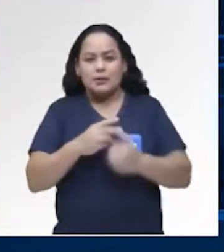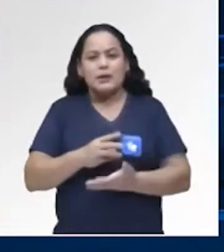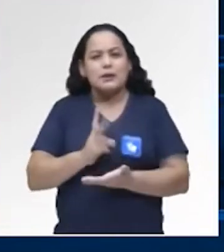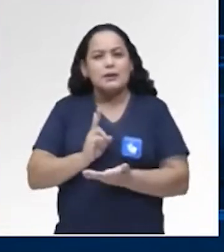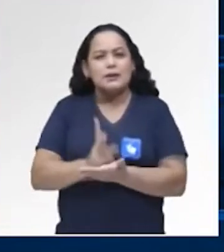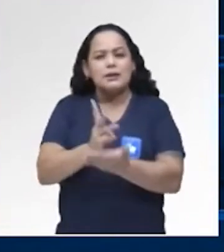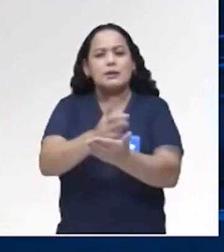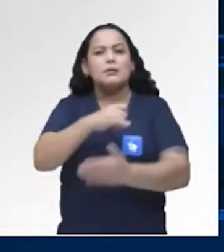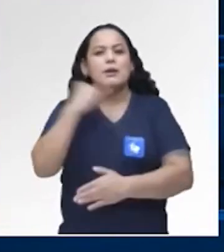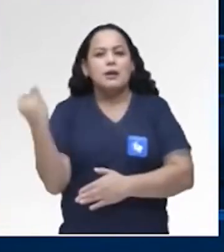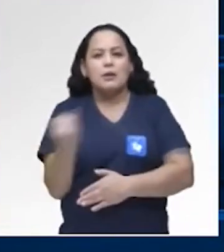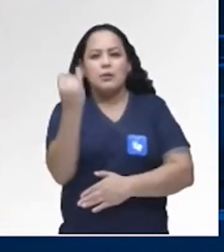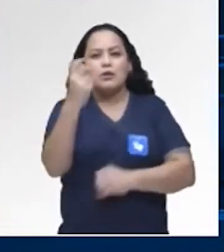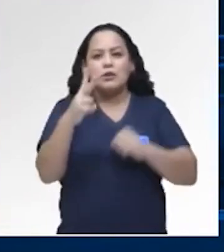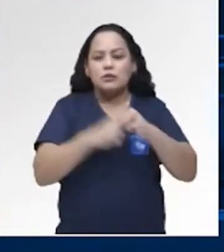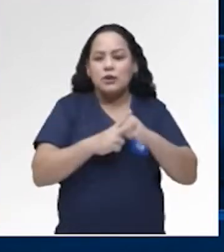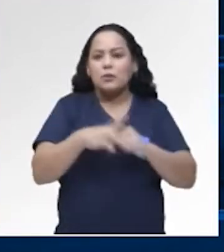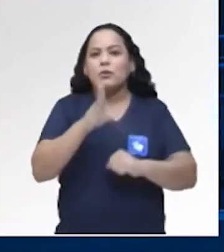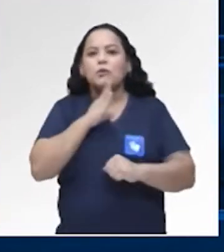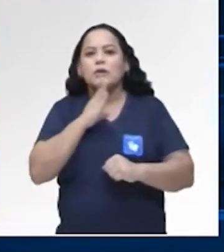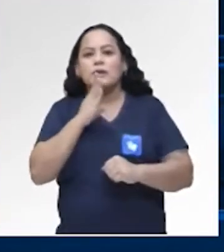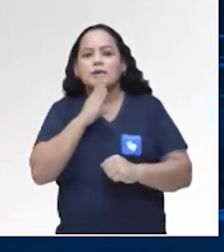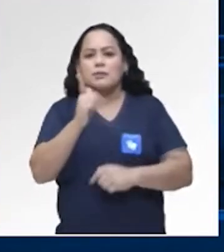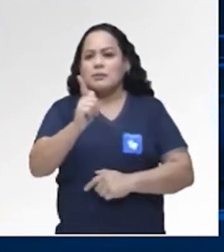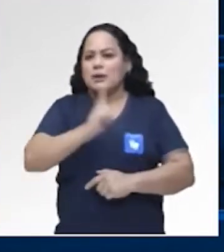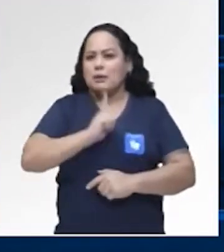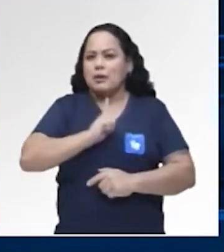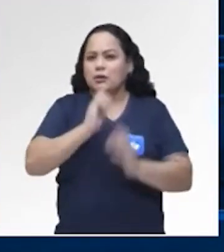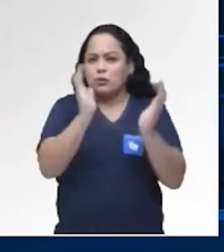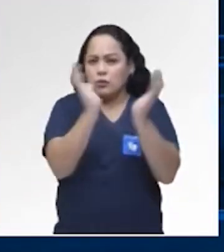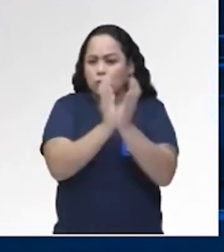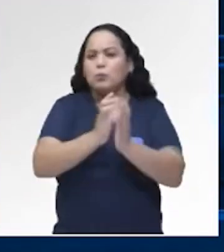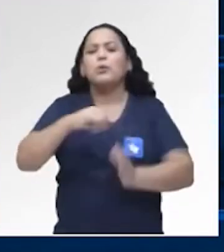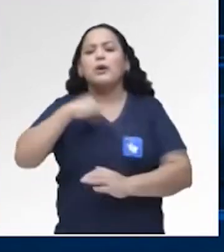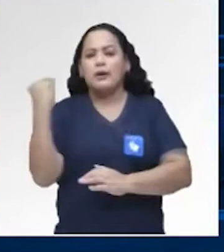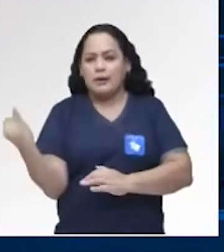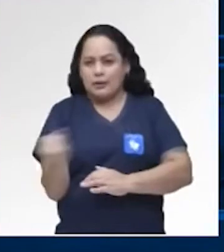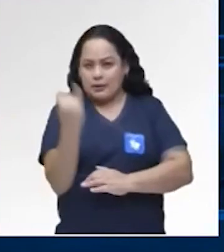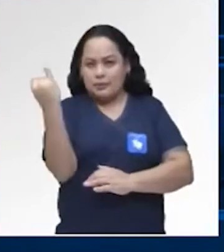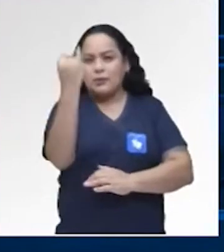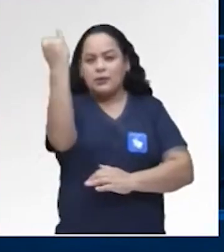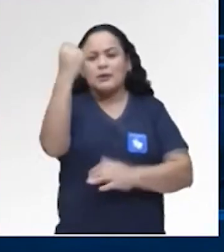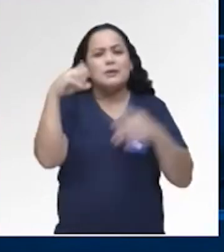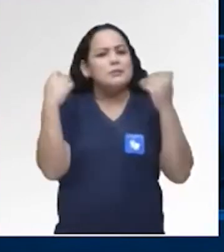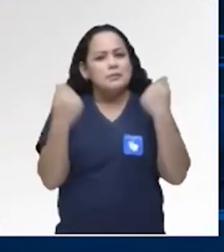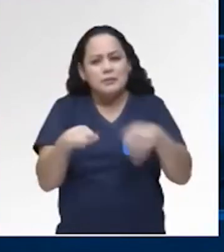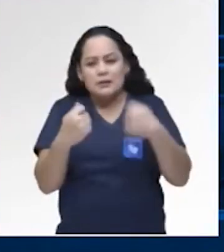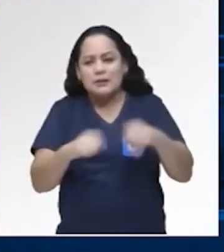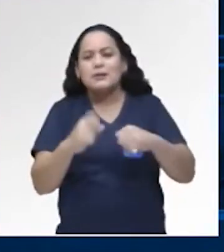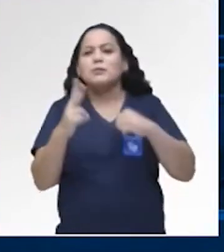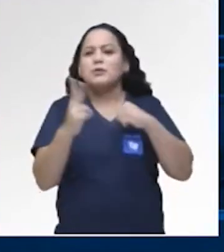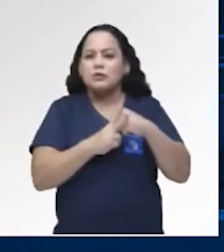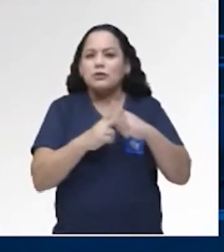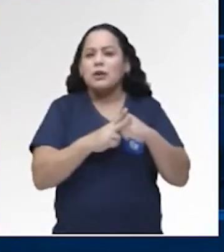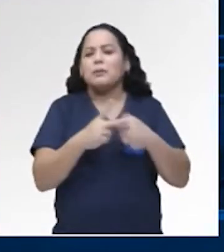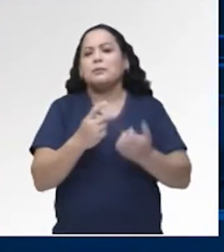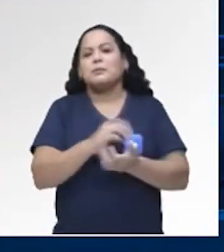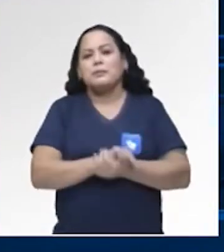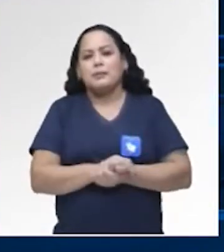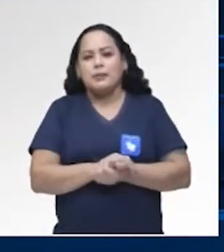tá, gente? Verbo é uma classe gramatical muito importante, nós não conseguimos falar nada sem utilizar verbos.